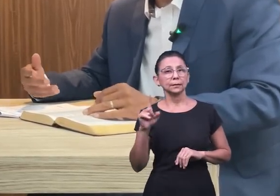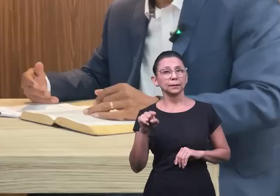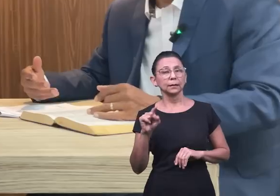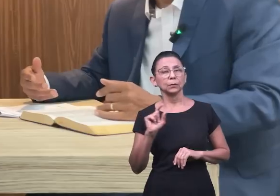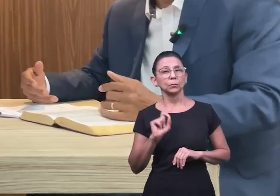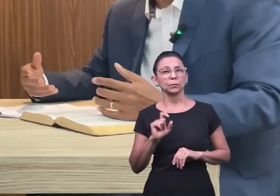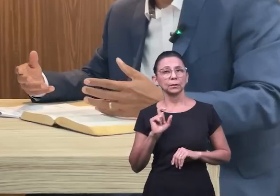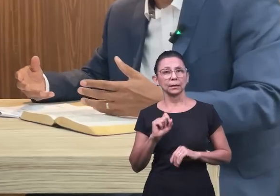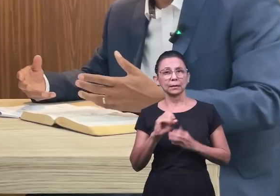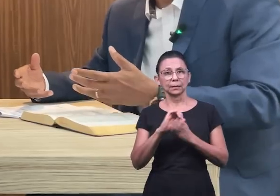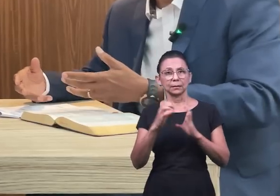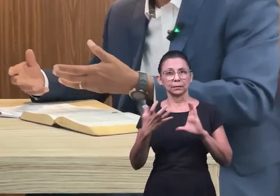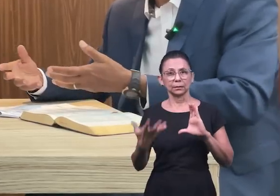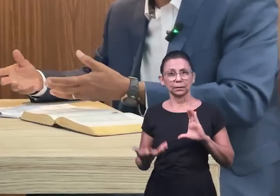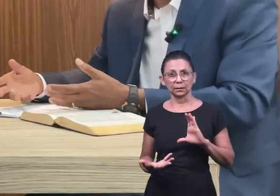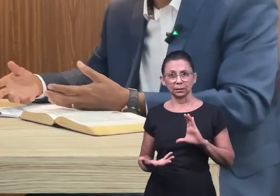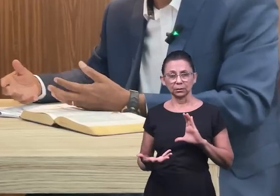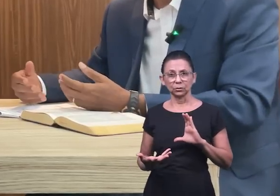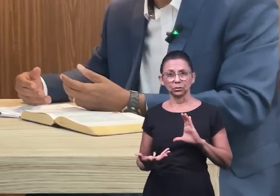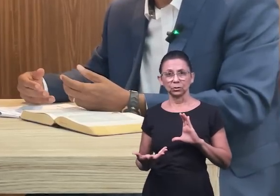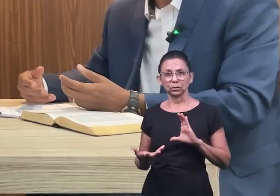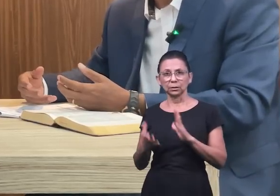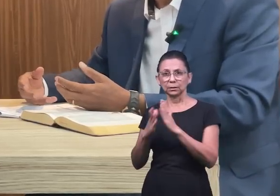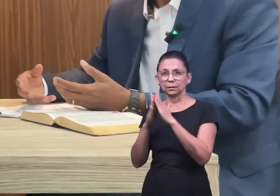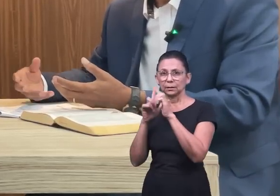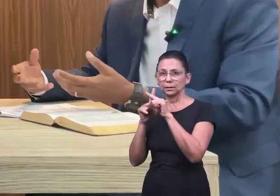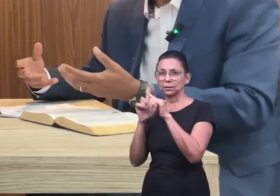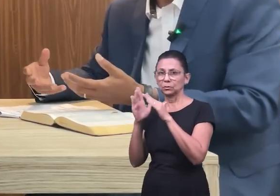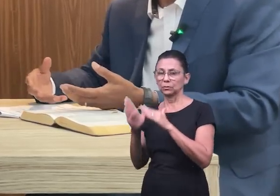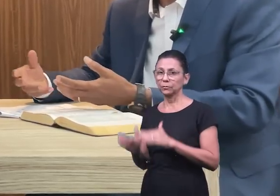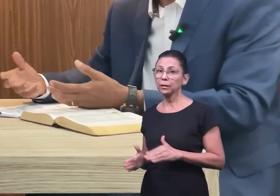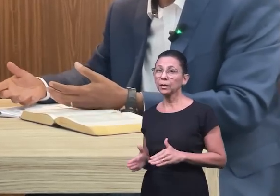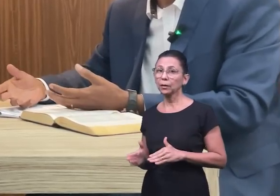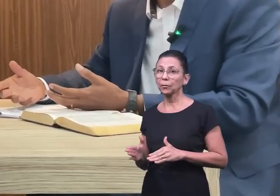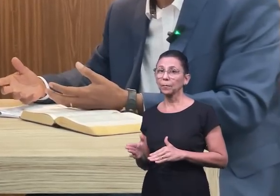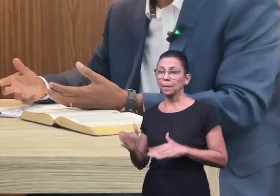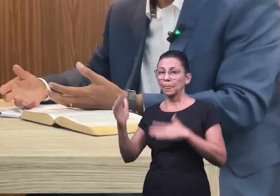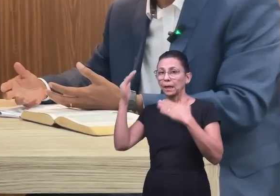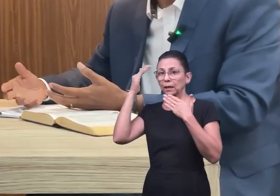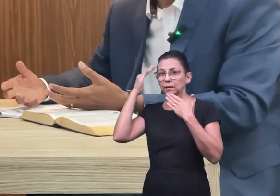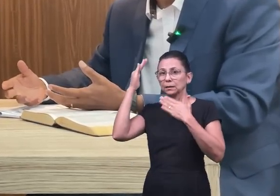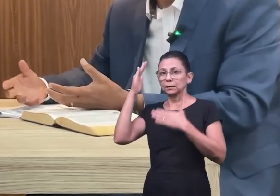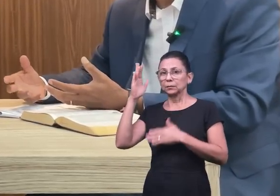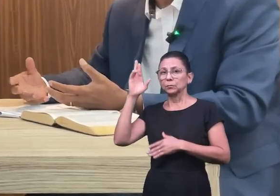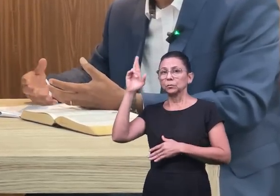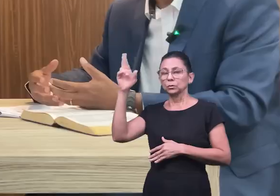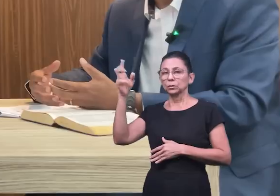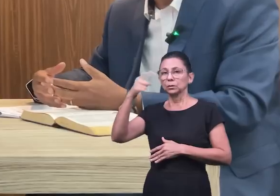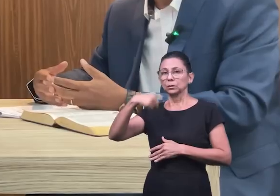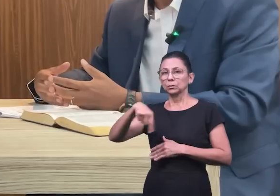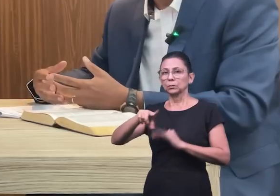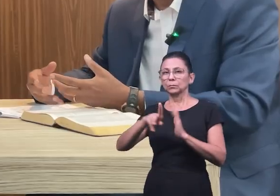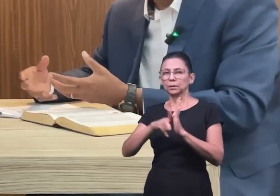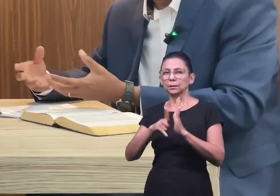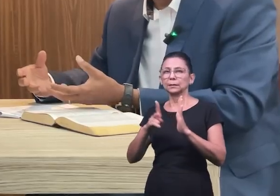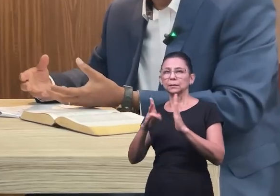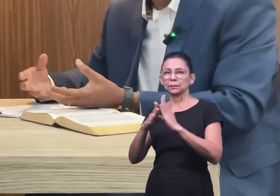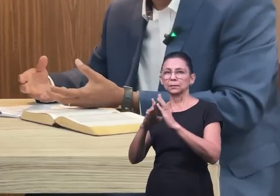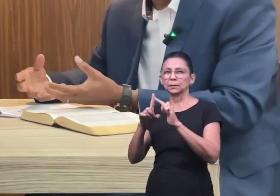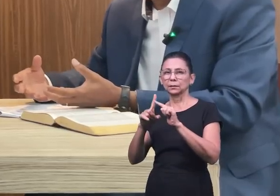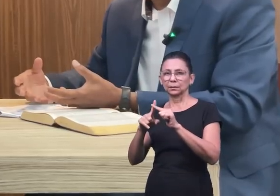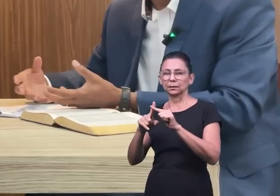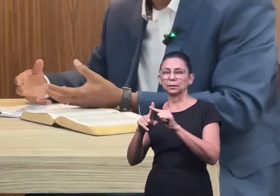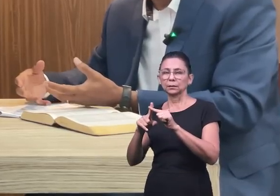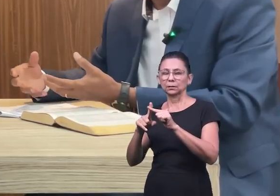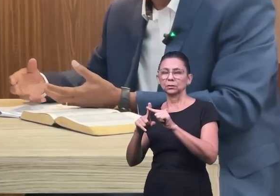é exatamente o que o Senhor ele quer ver na sua igreja e ele tem visto isto no nosso meio, né? Nós glorificamos muito ao Senhor porque nós